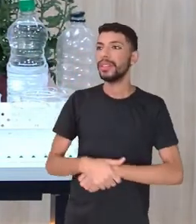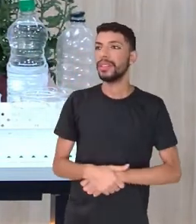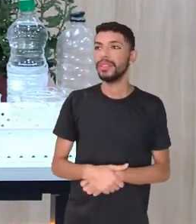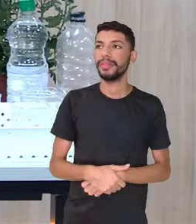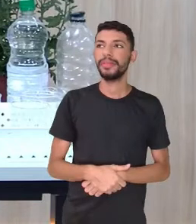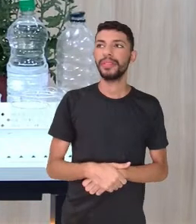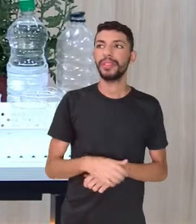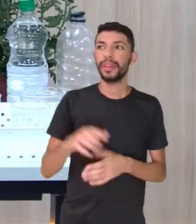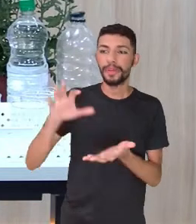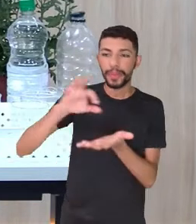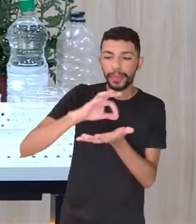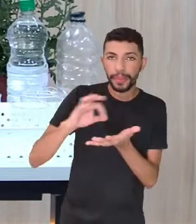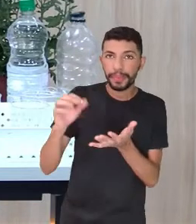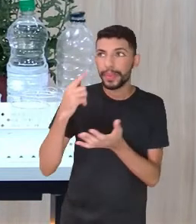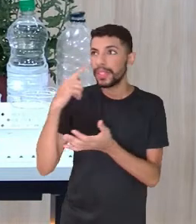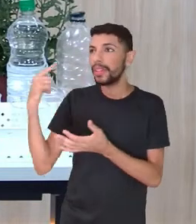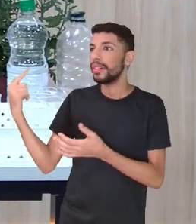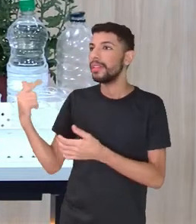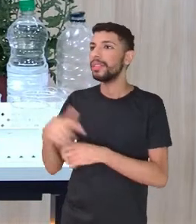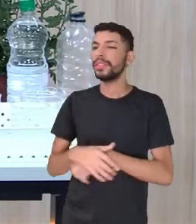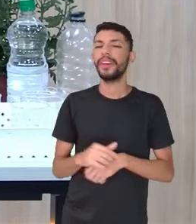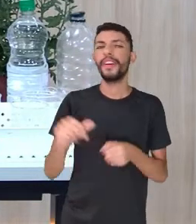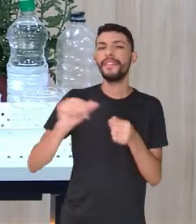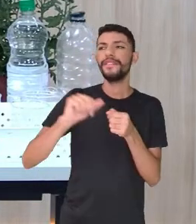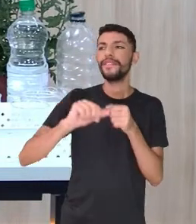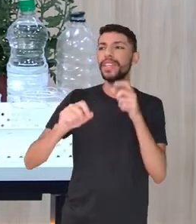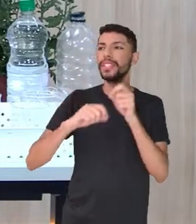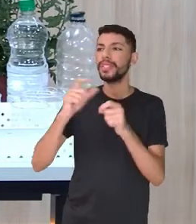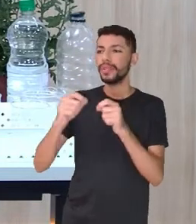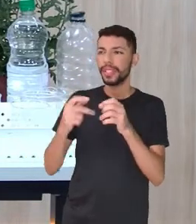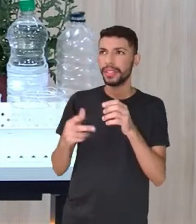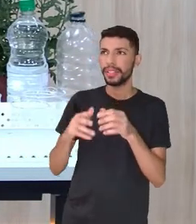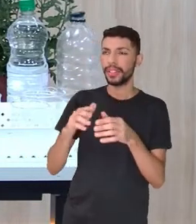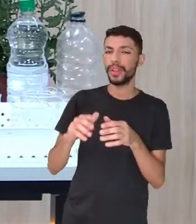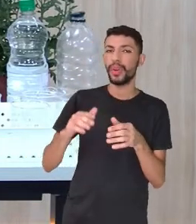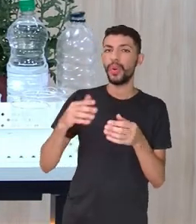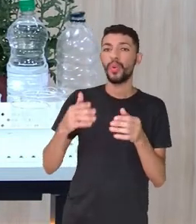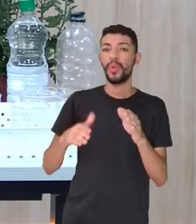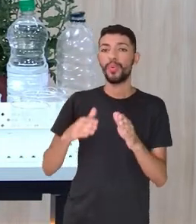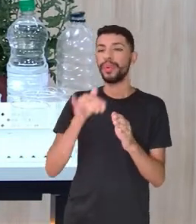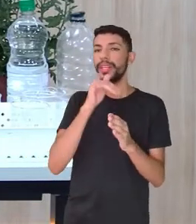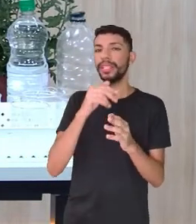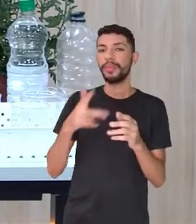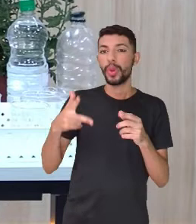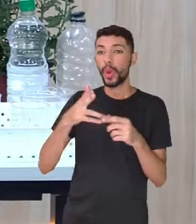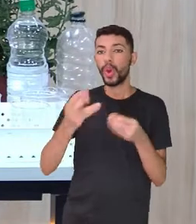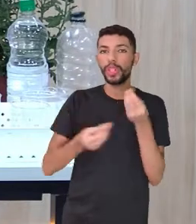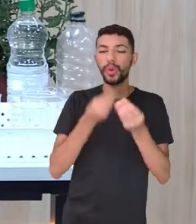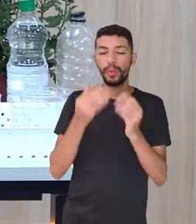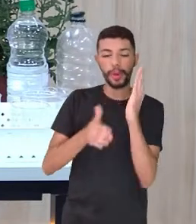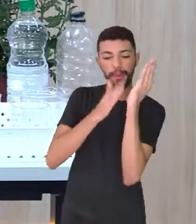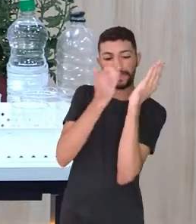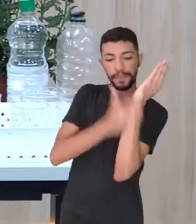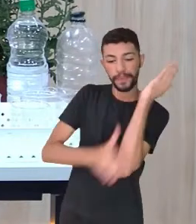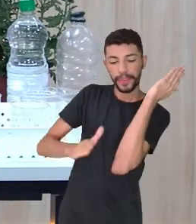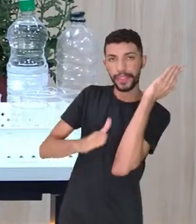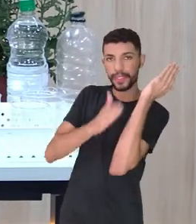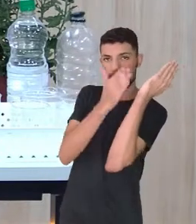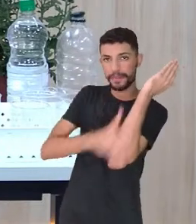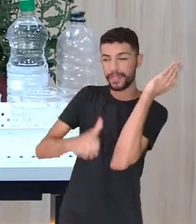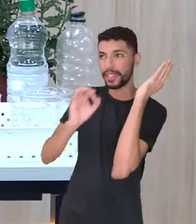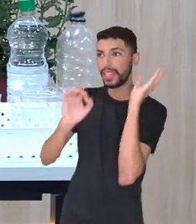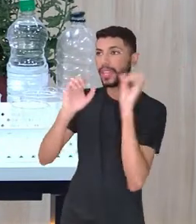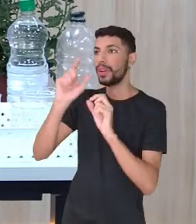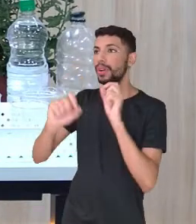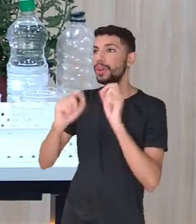coloquei aqui embaixo a anilina, fiz um corte transversal no caule e olha o que está